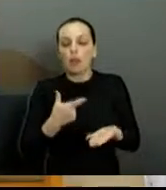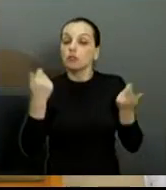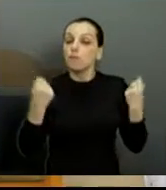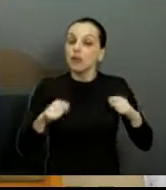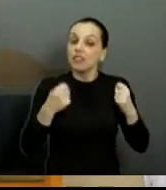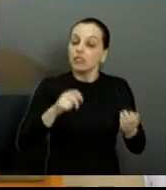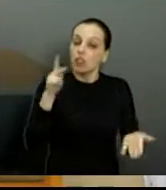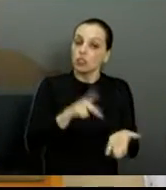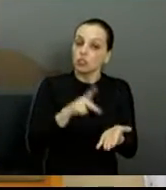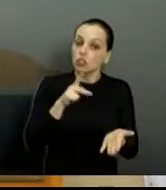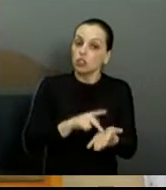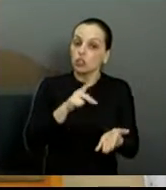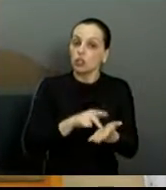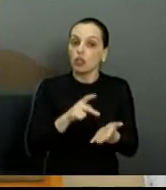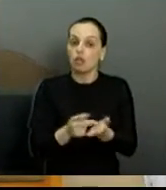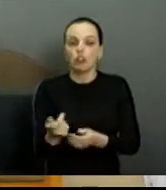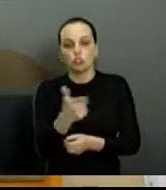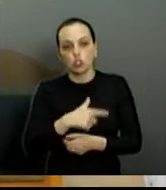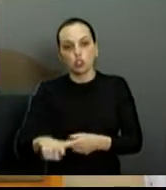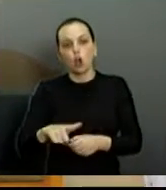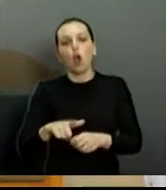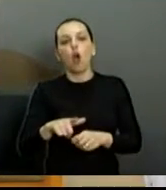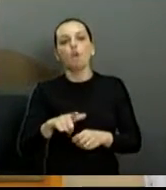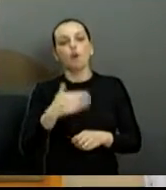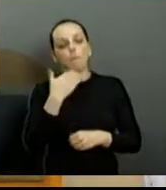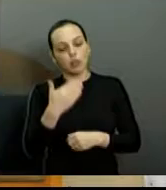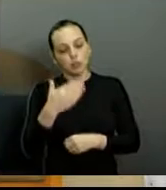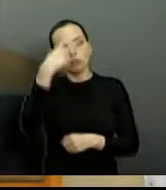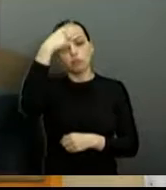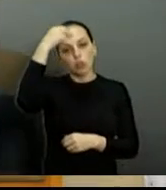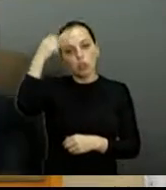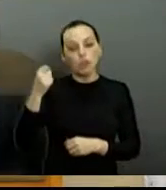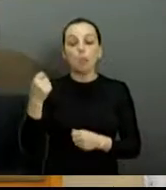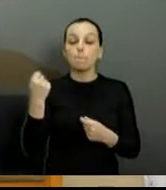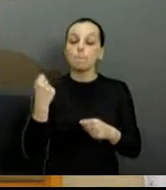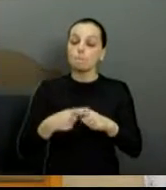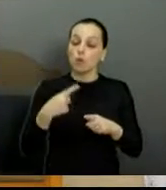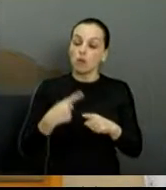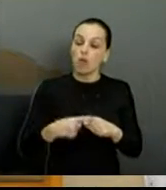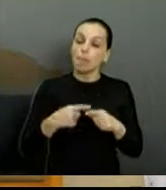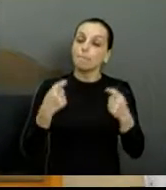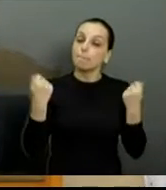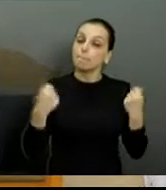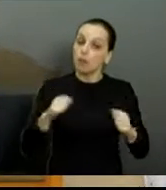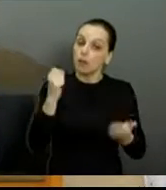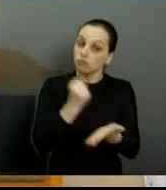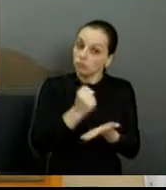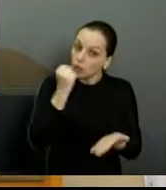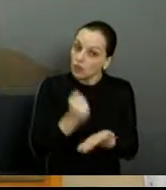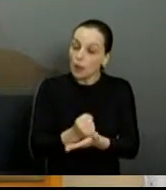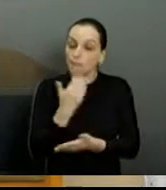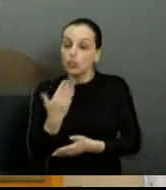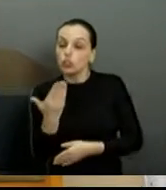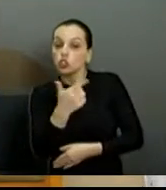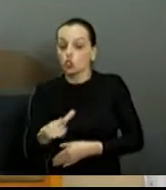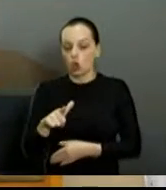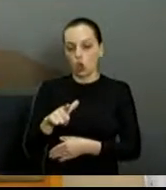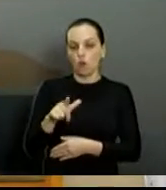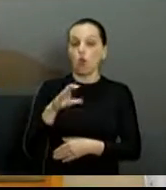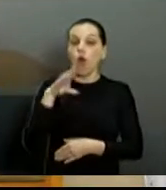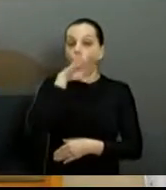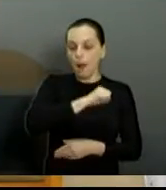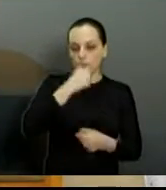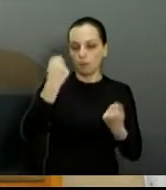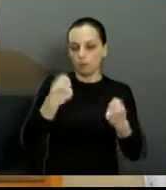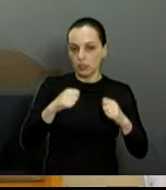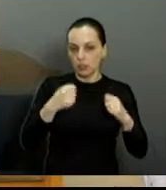novamente fazer o ofício paulo o executivo que é quem contrata o executivo pedir novamente que faça isso o mais rápido possível